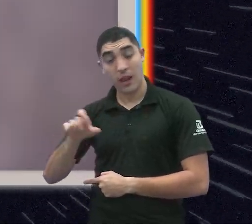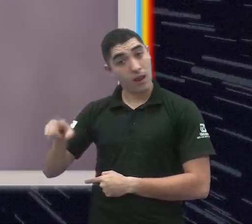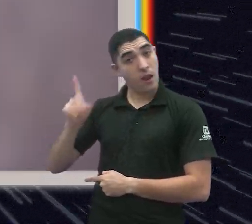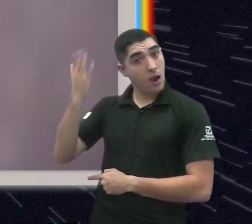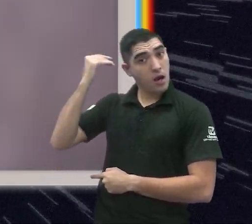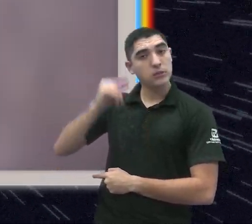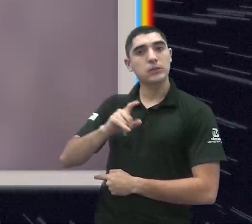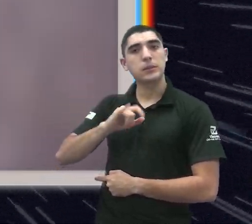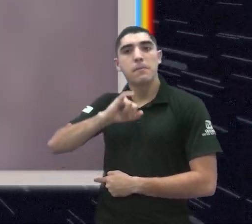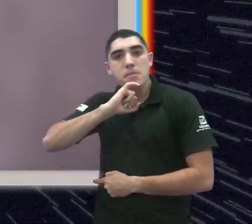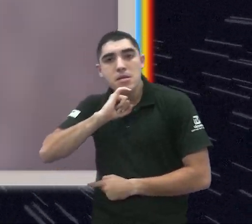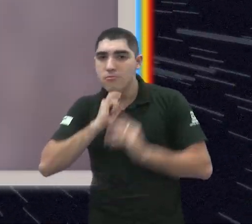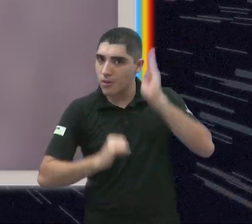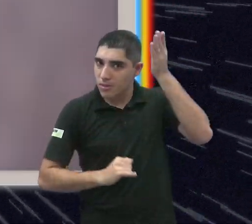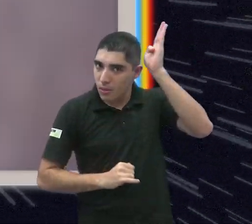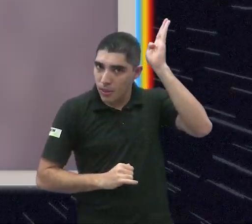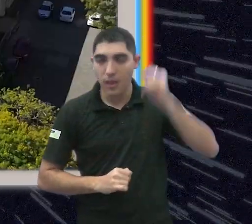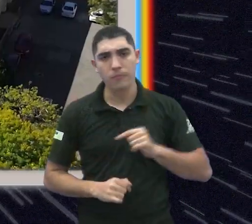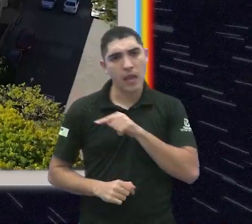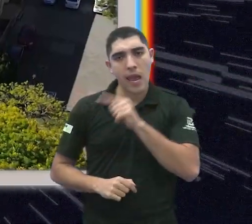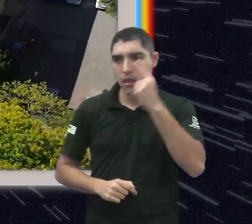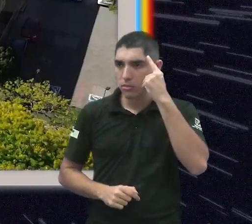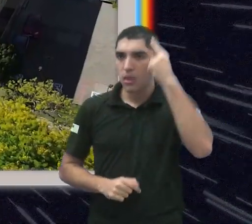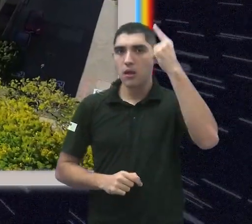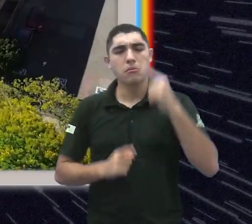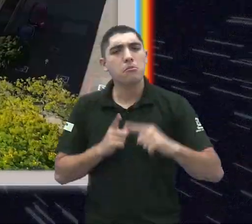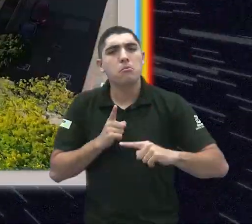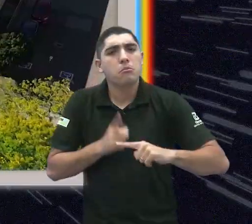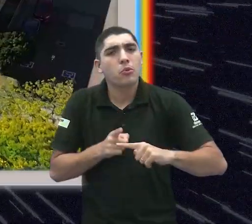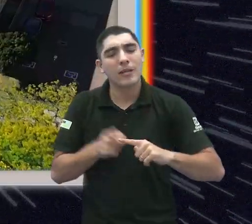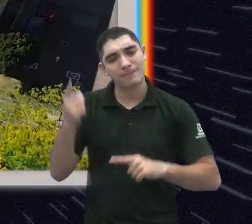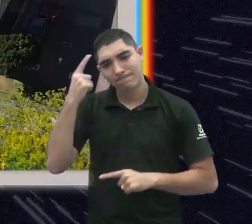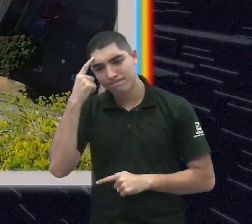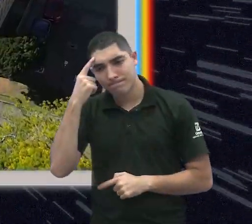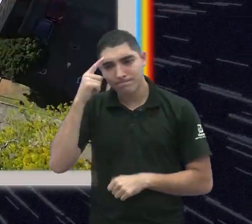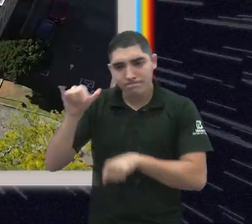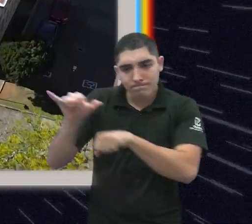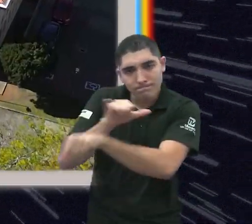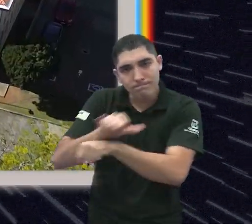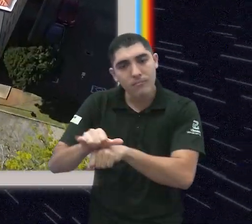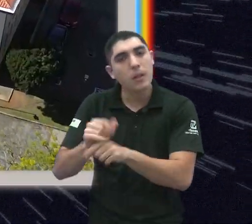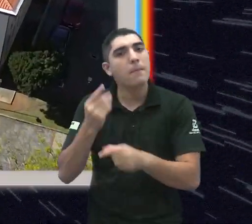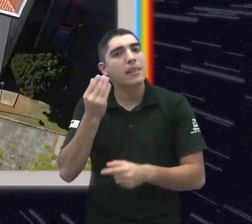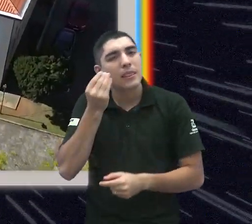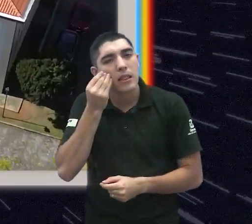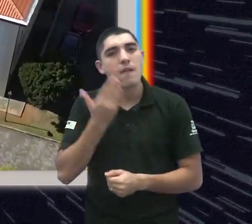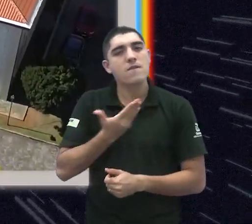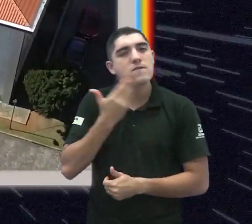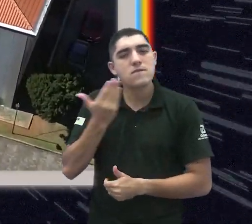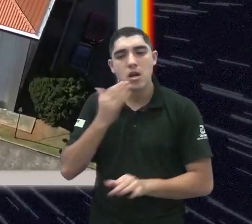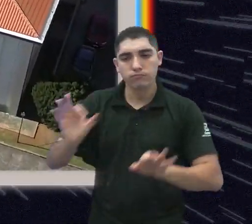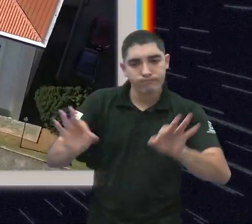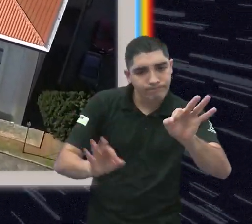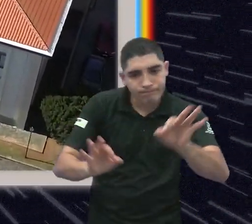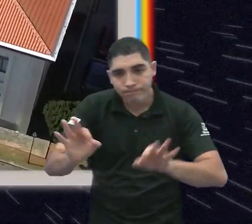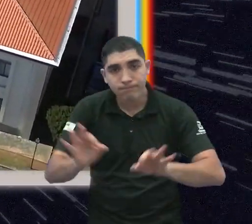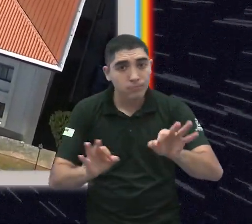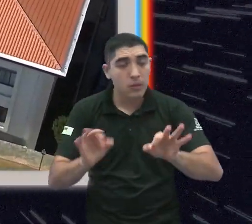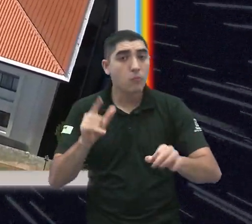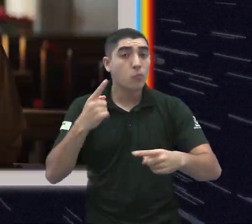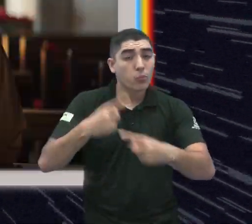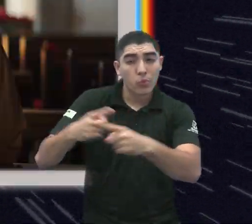bispo da diocese de Taubaté. A justificativa foi encontrar uma maneira de facilitar e